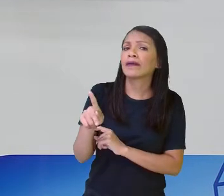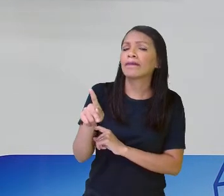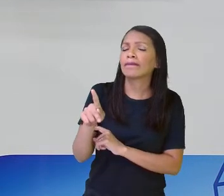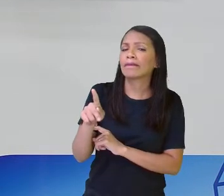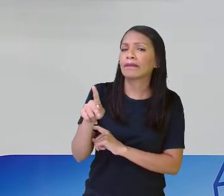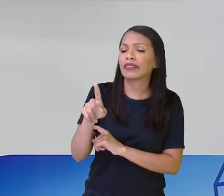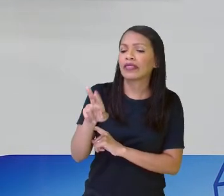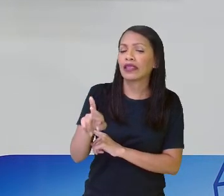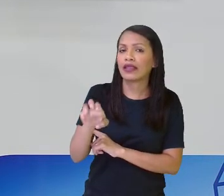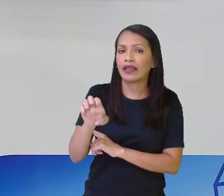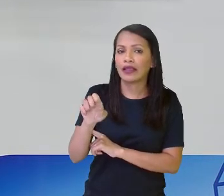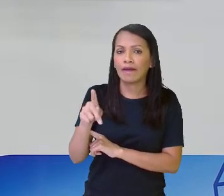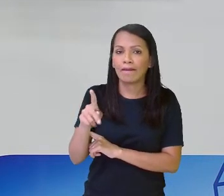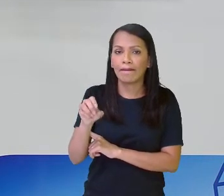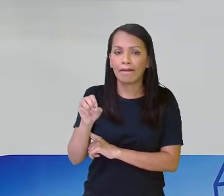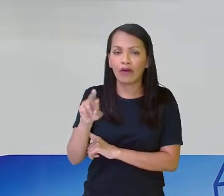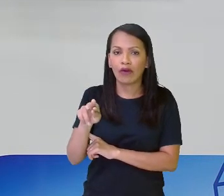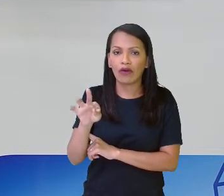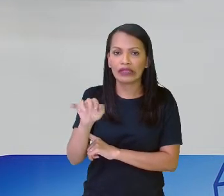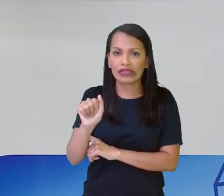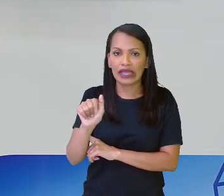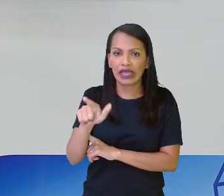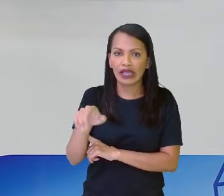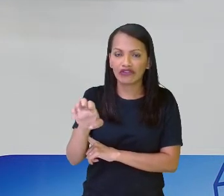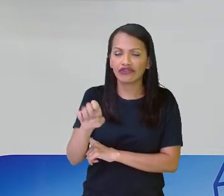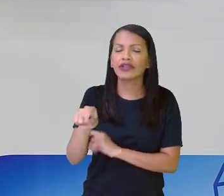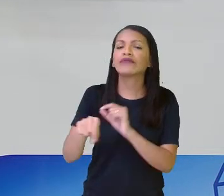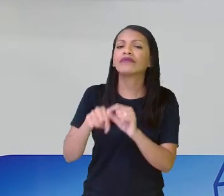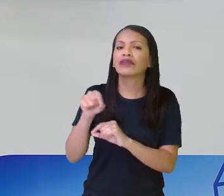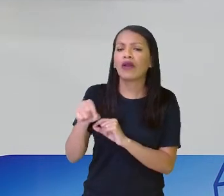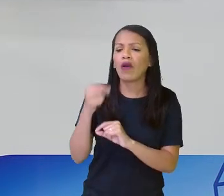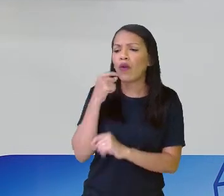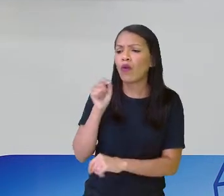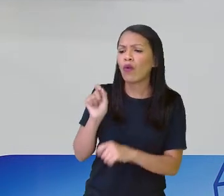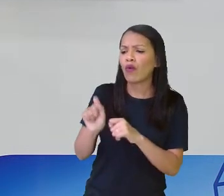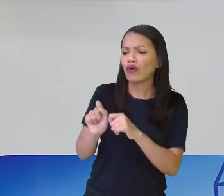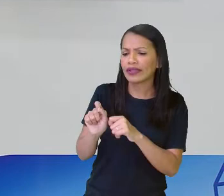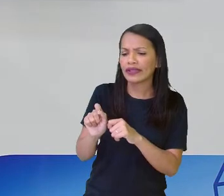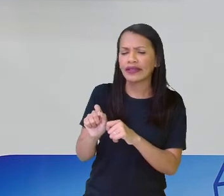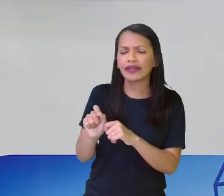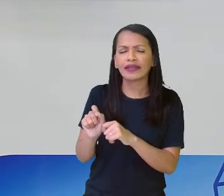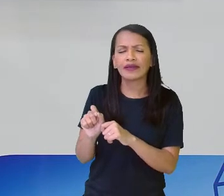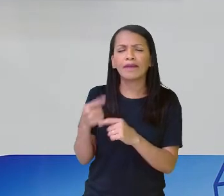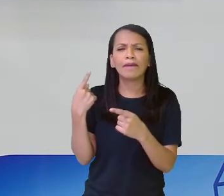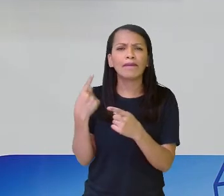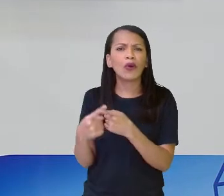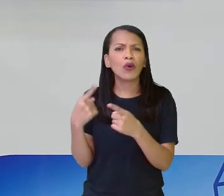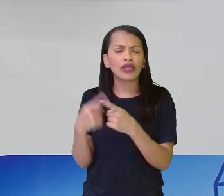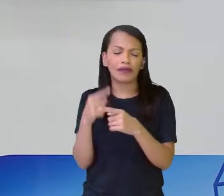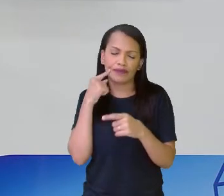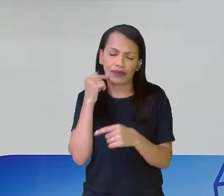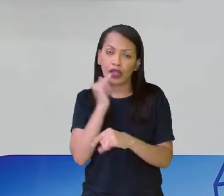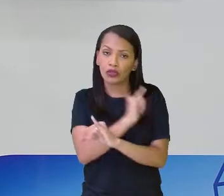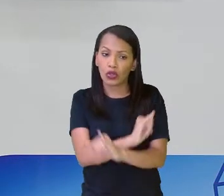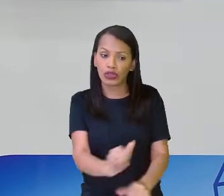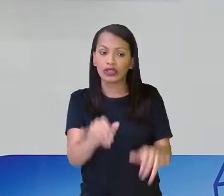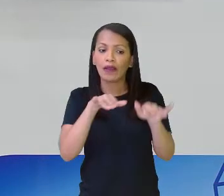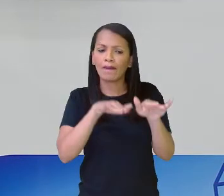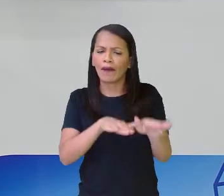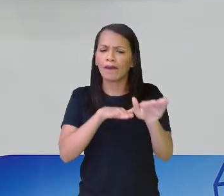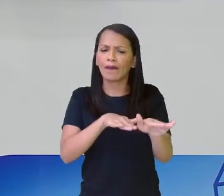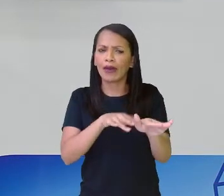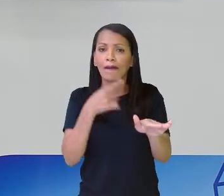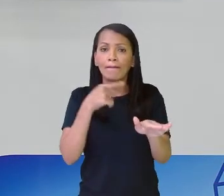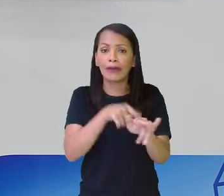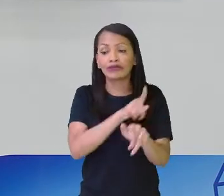o jornalista ali, ele vai fazer o quê? Ele vai procurar saber o que está causando esse engarrafamento, esse